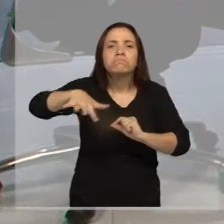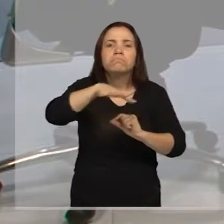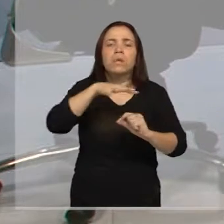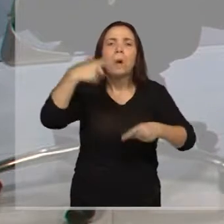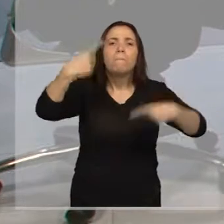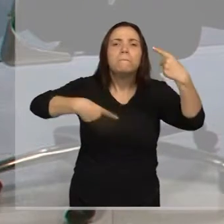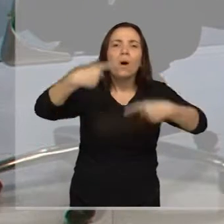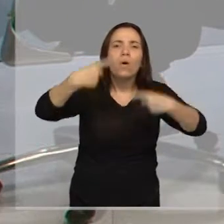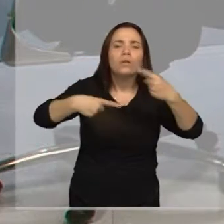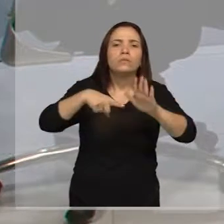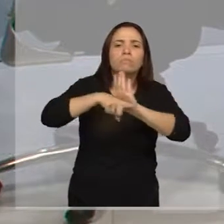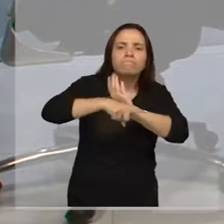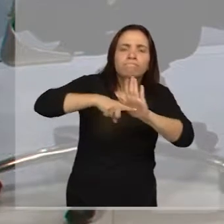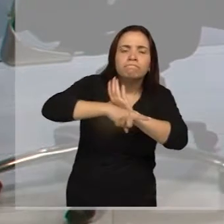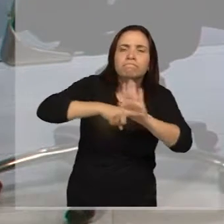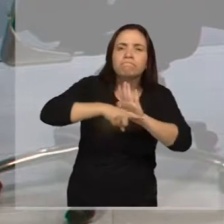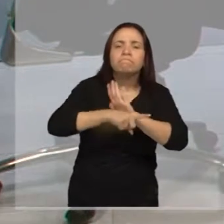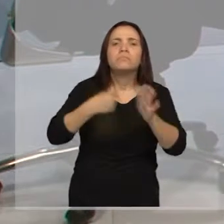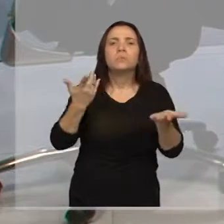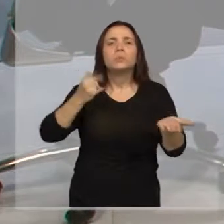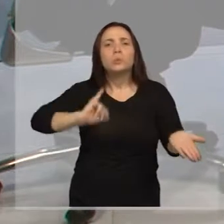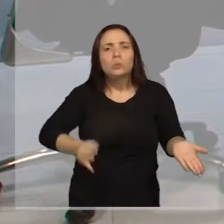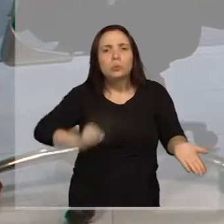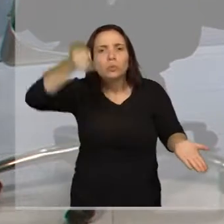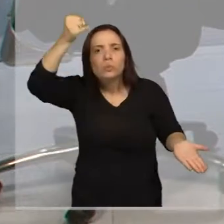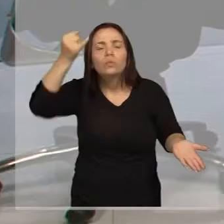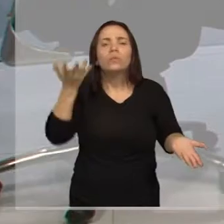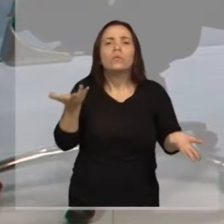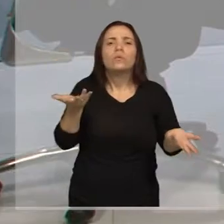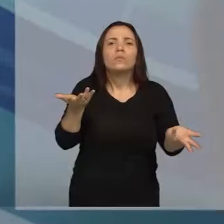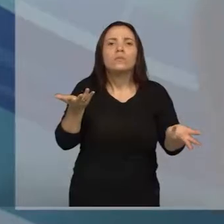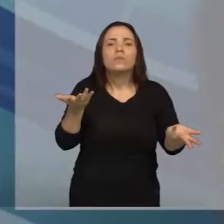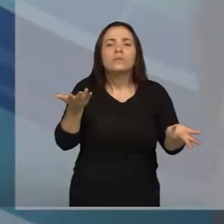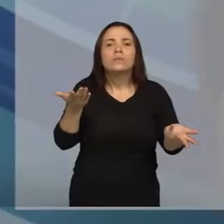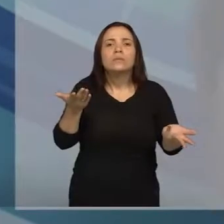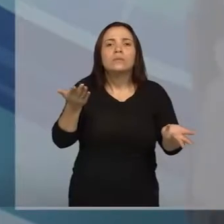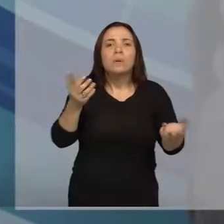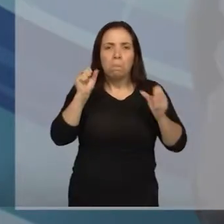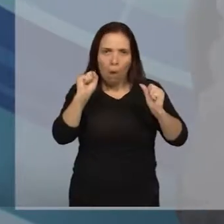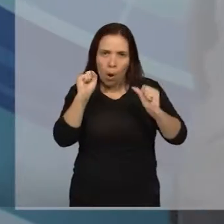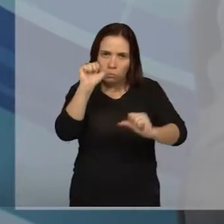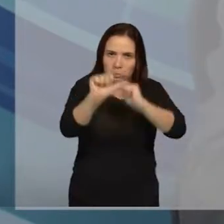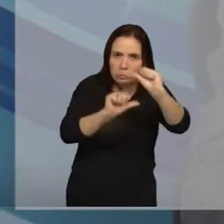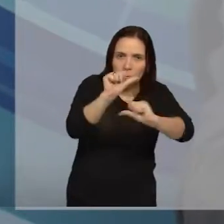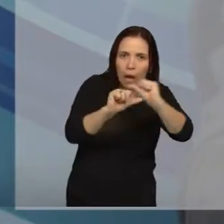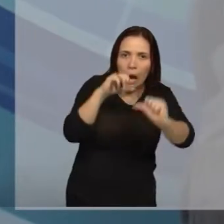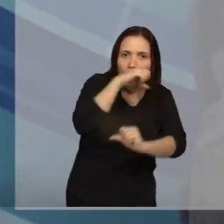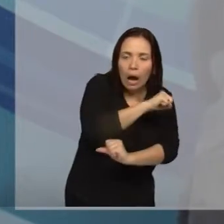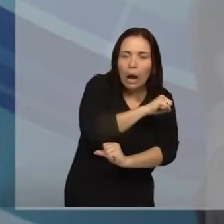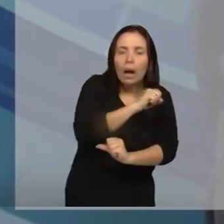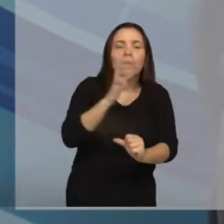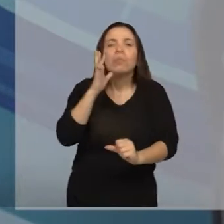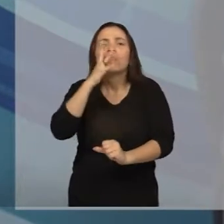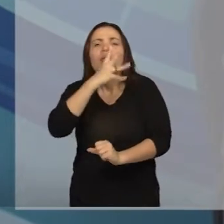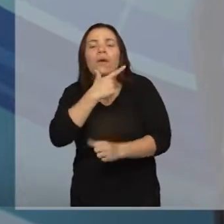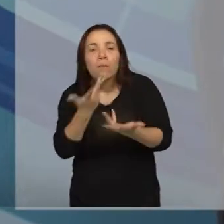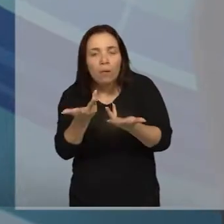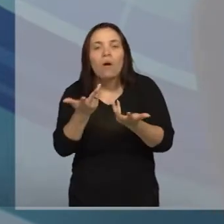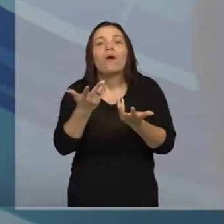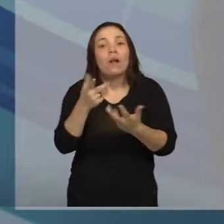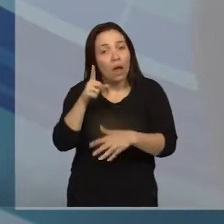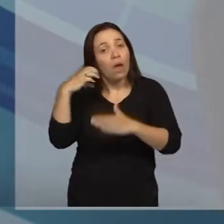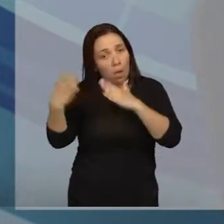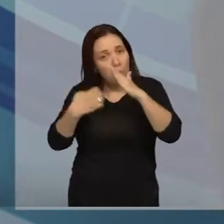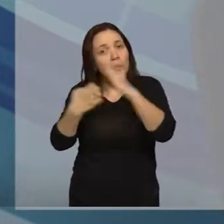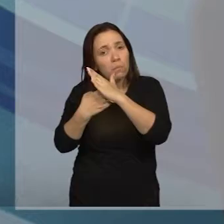de política fiscal, com a taxa de juros prevista, isso tem possibilidade de alterações rápidas ou não. Dos grandes investimentos, eles